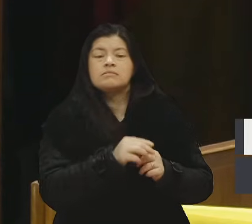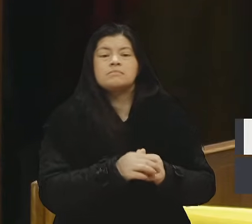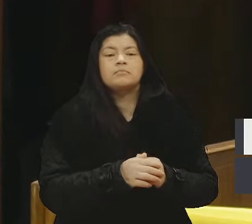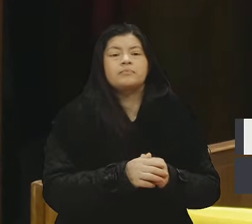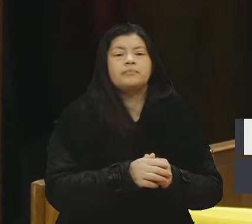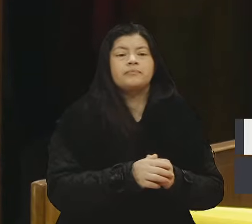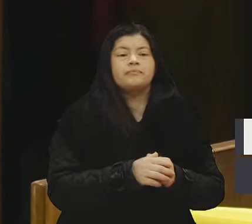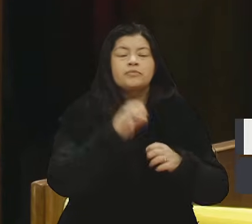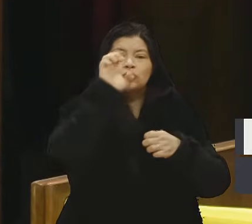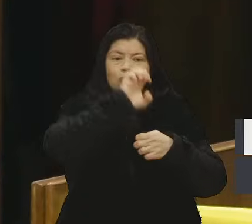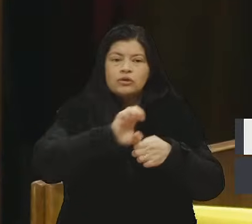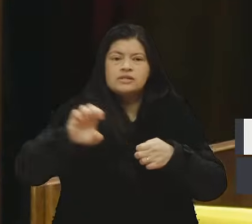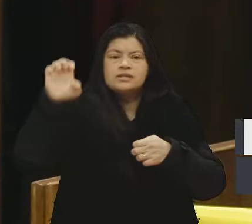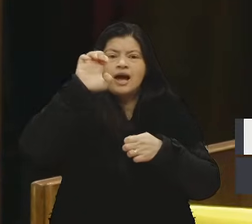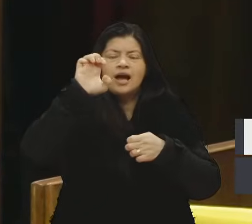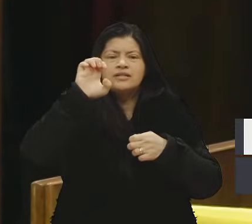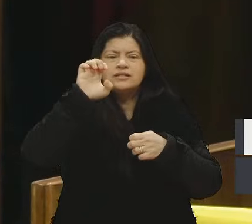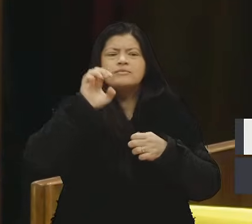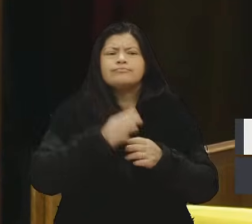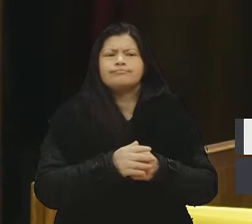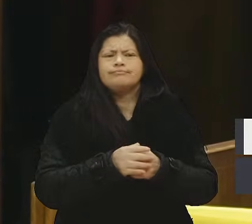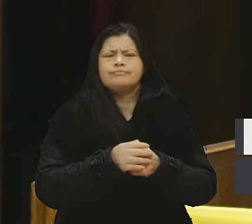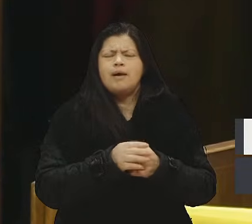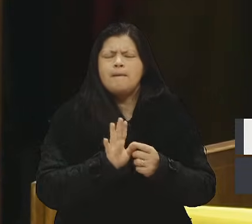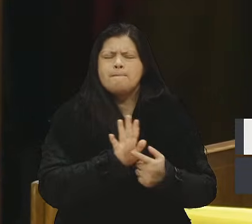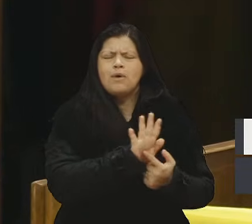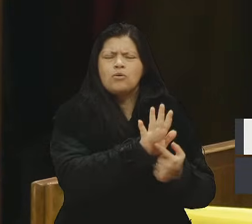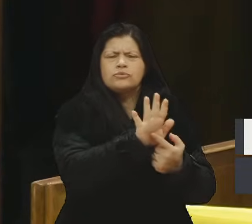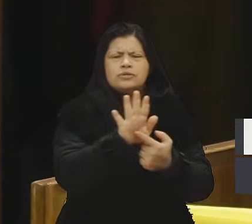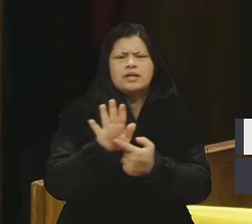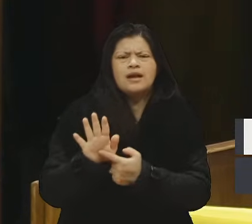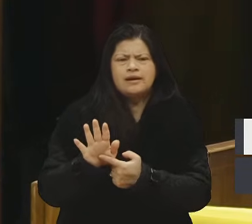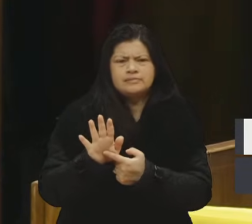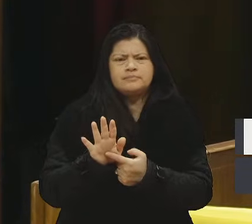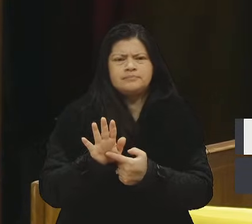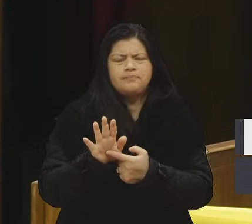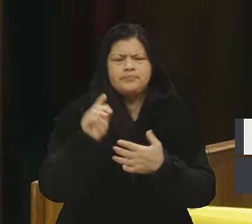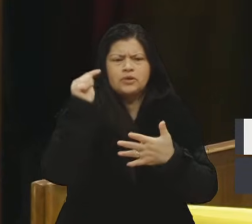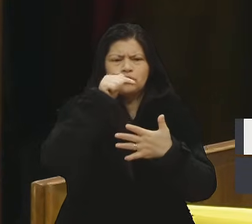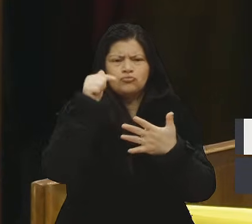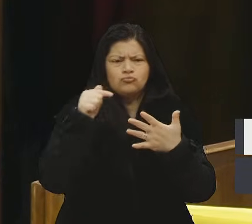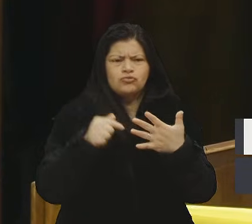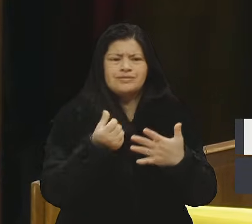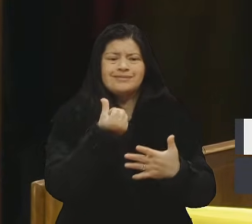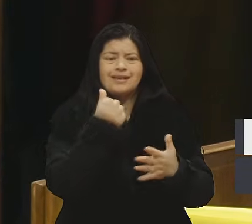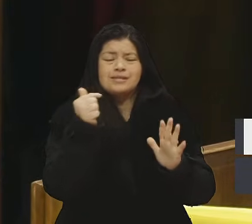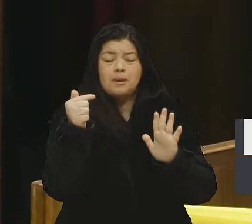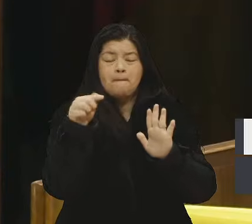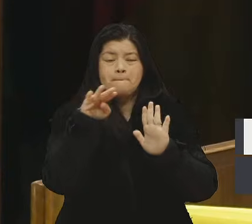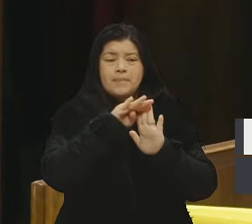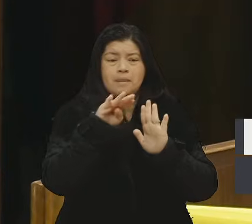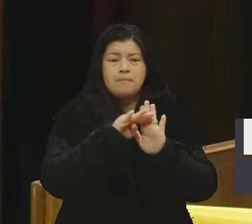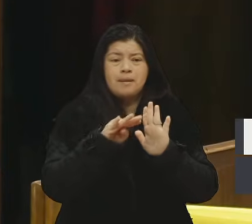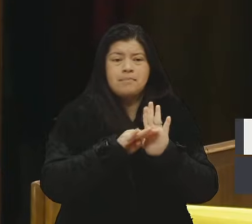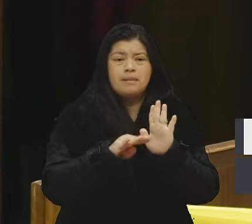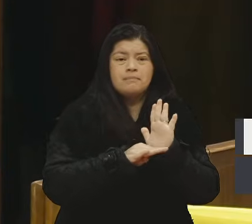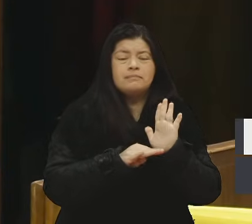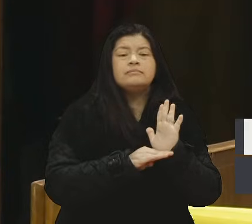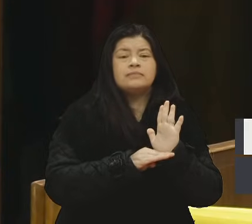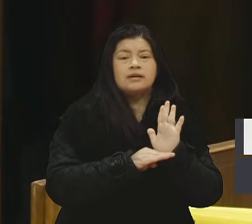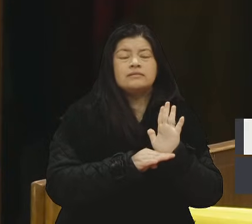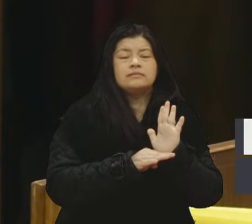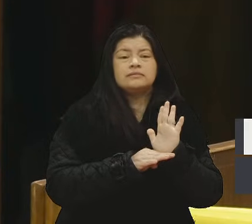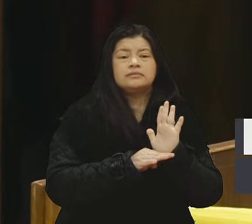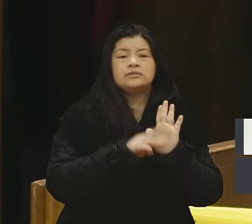do Estado para se justificar para um dos 6 pontos que o conselheiro relator Chilak